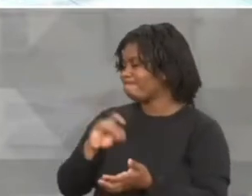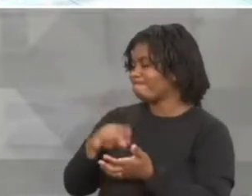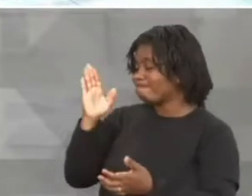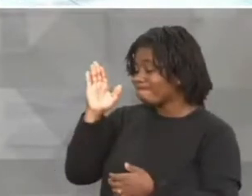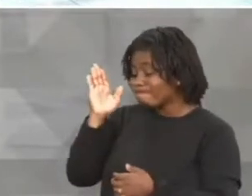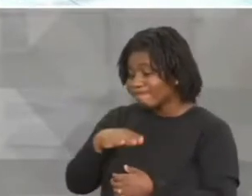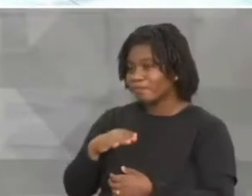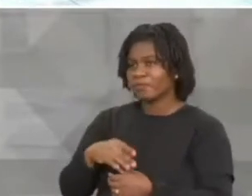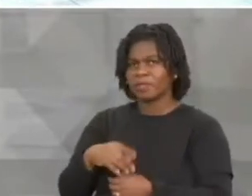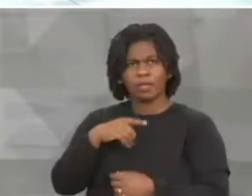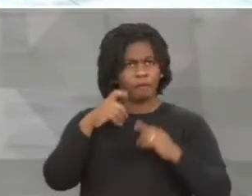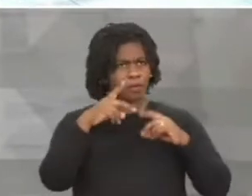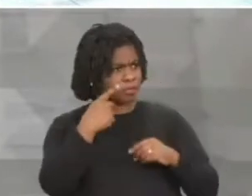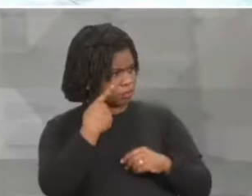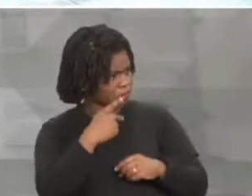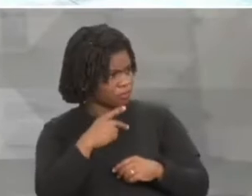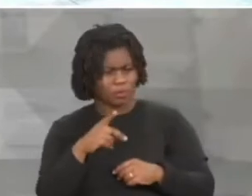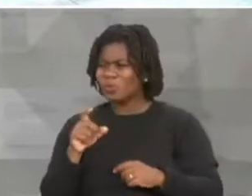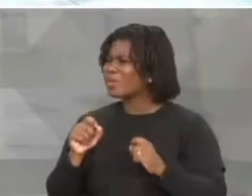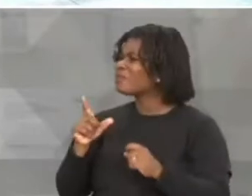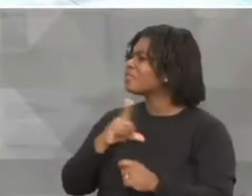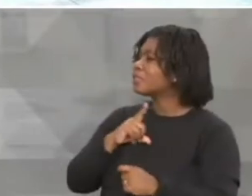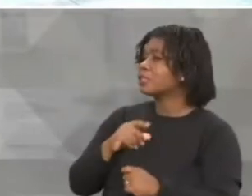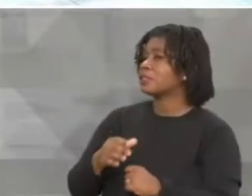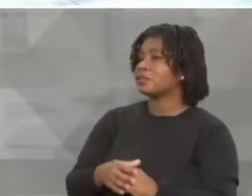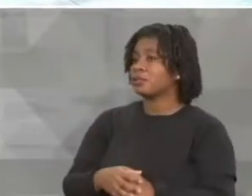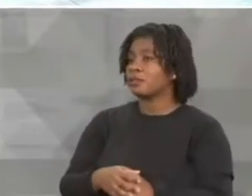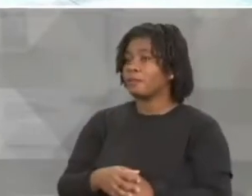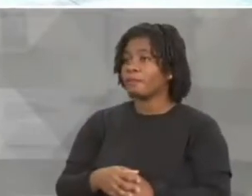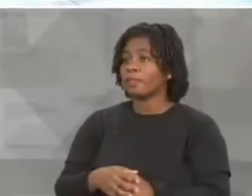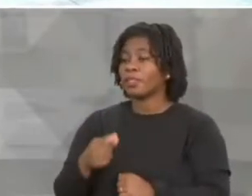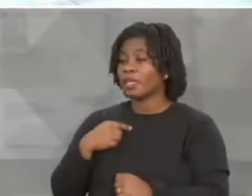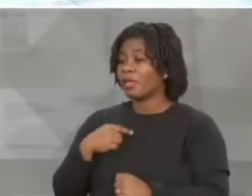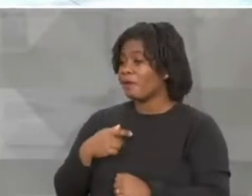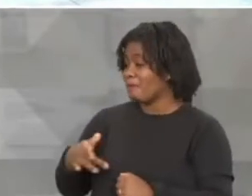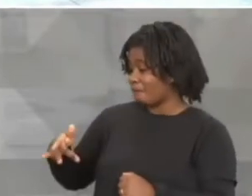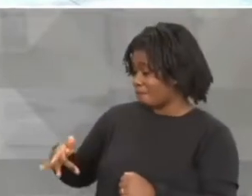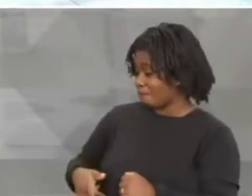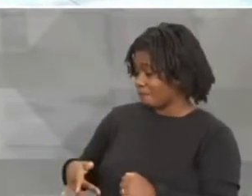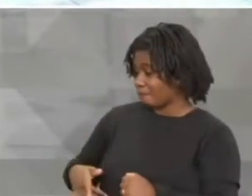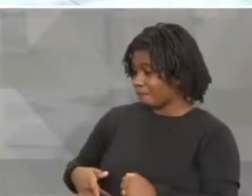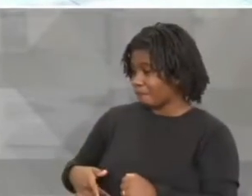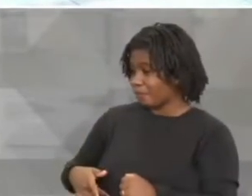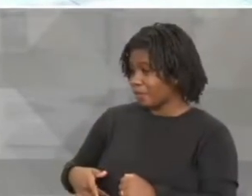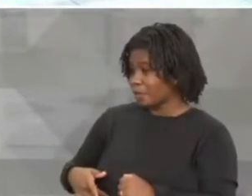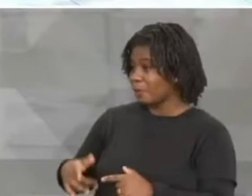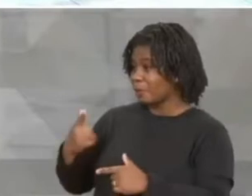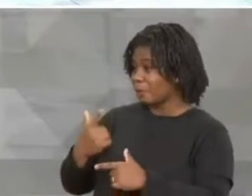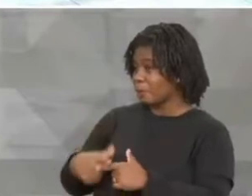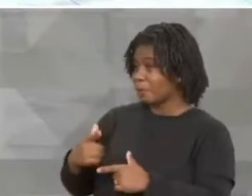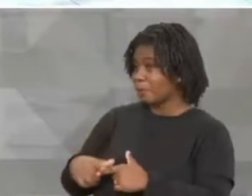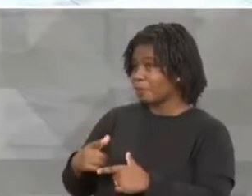muito aquela foto ali A sua Você tinha o que eu tive uma falência no fígado devido a uma cirrose